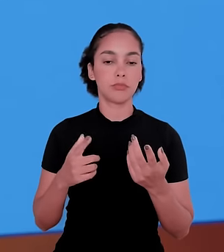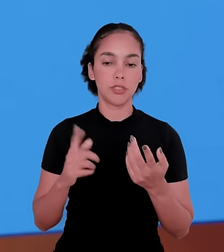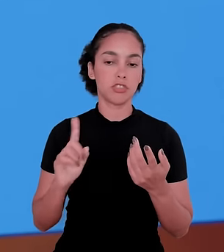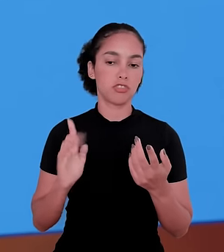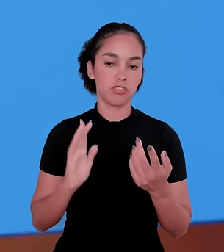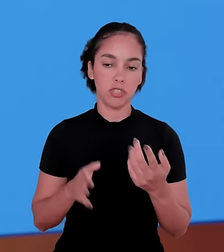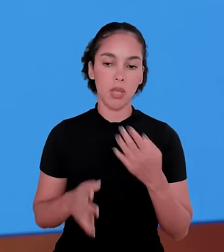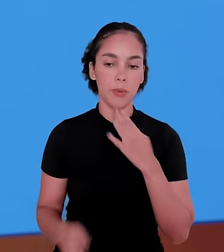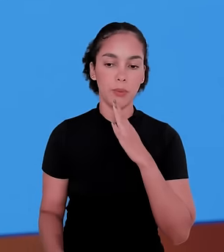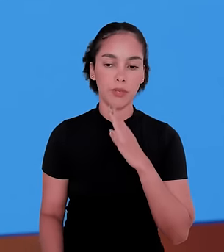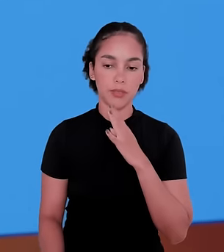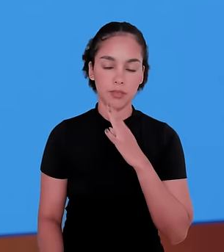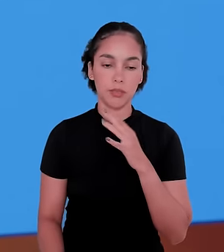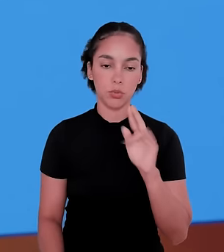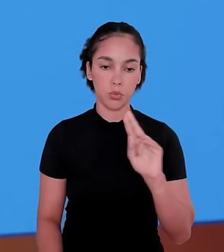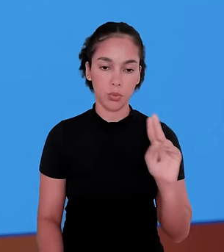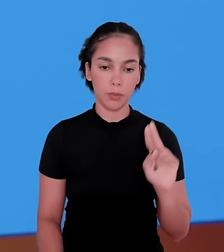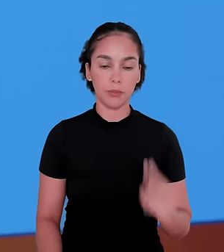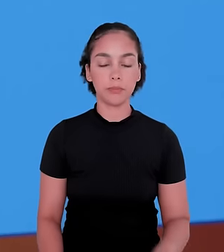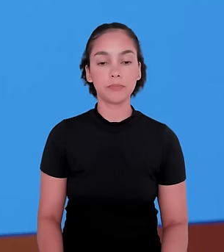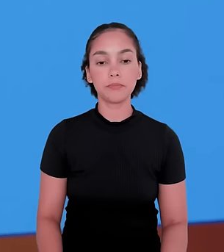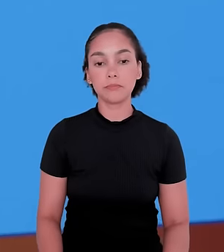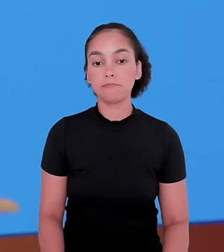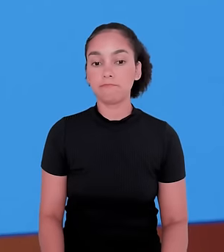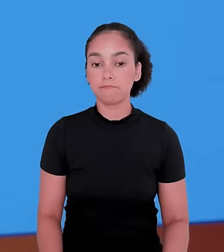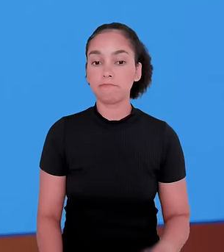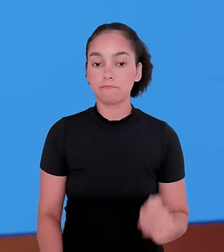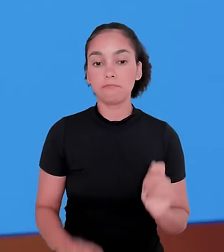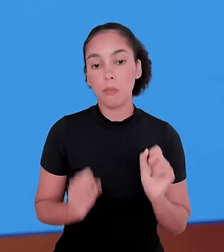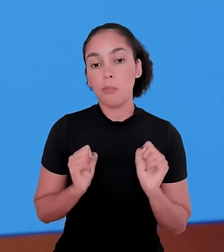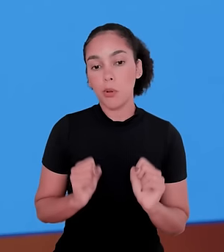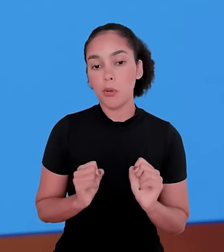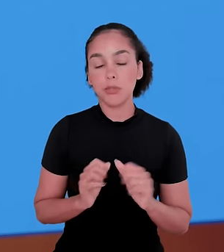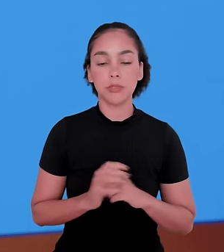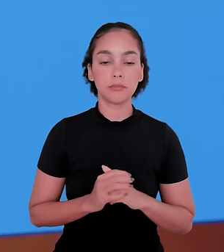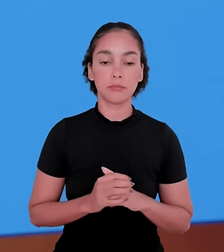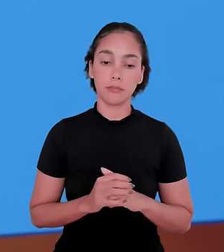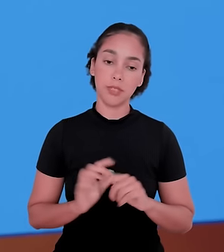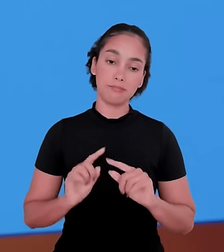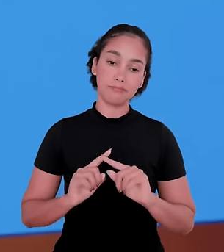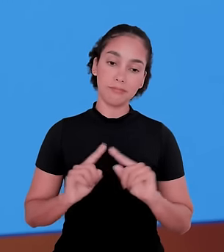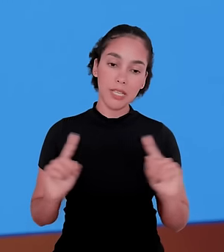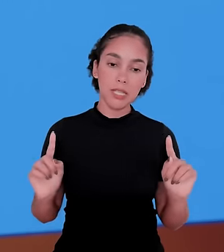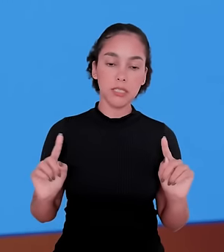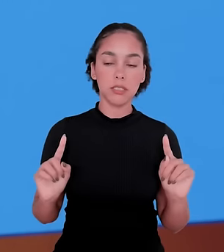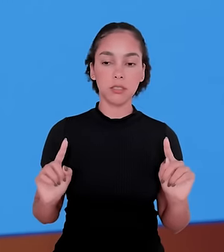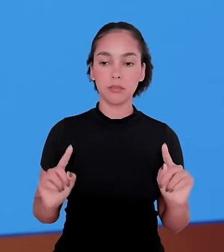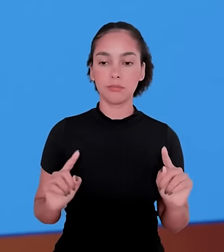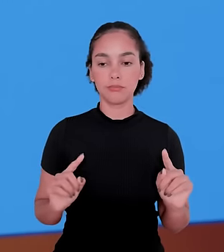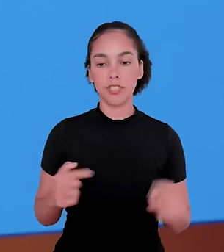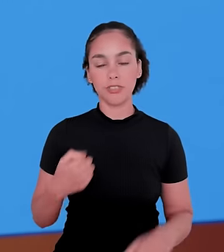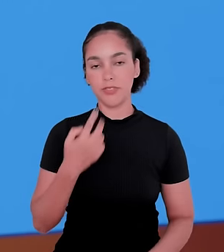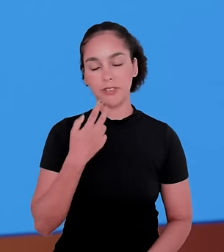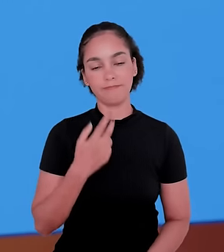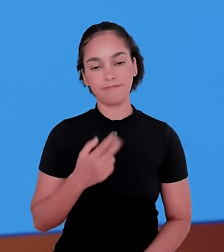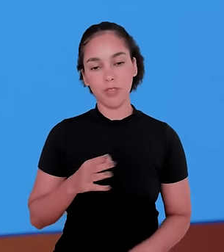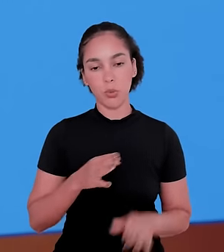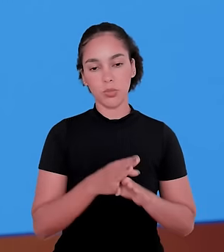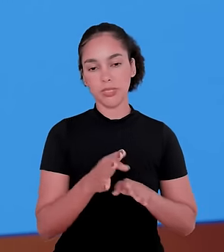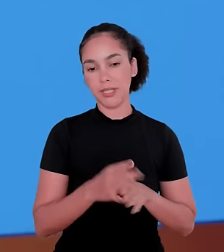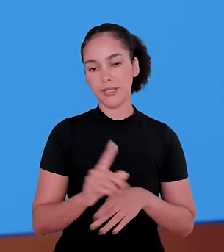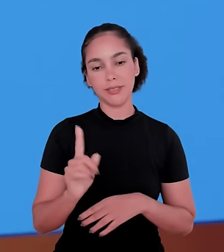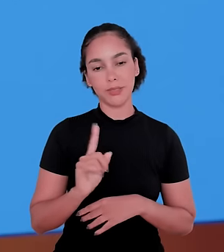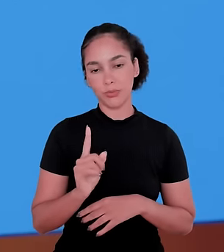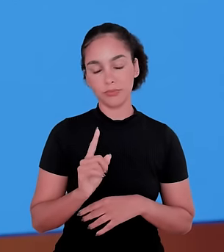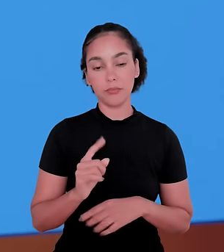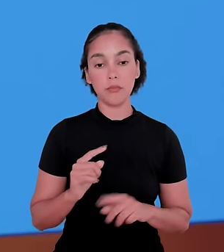já já era conhecido por aquele nome então assim existe essa possibilidade mas é não é recomendável primeiro e